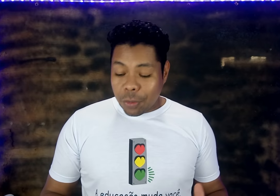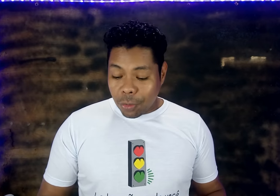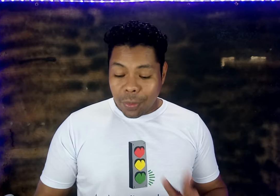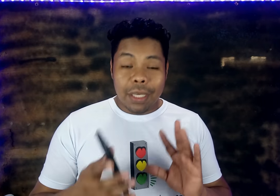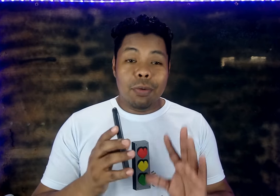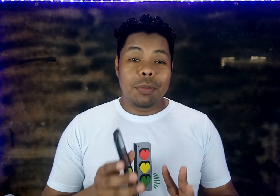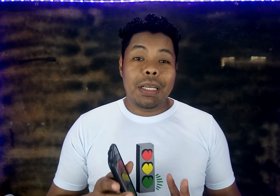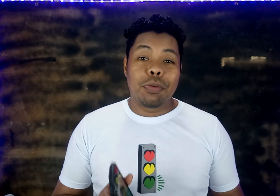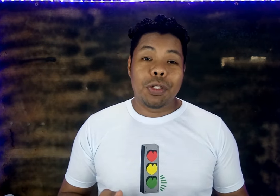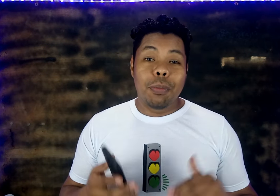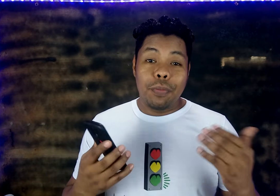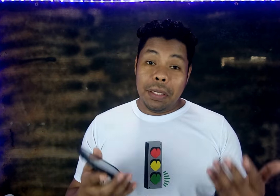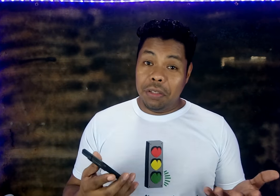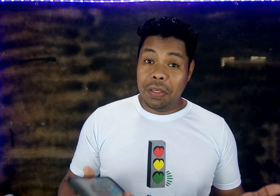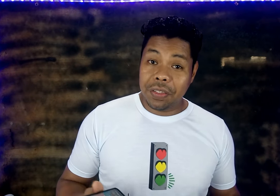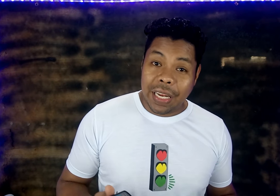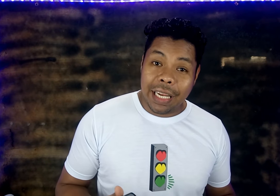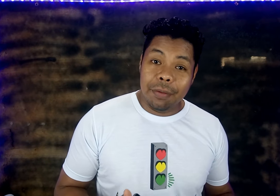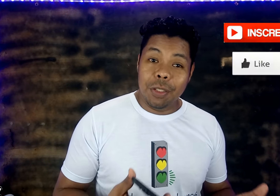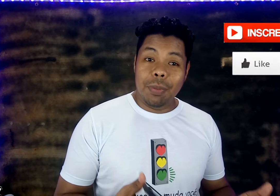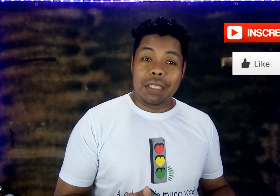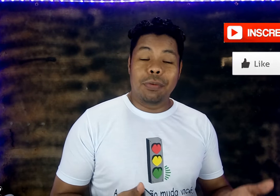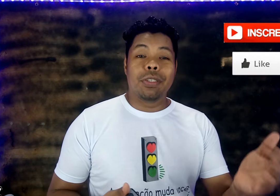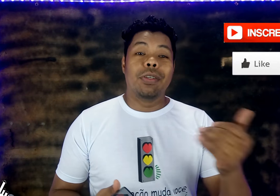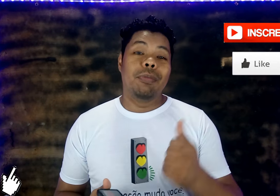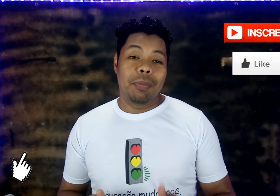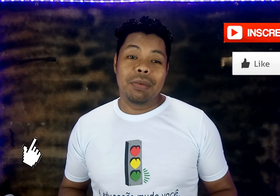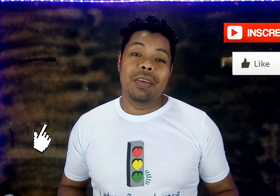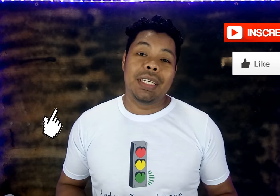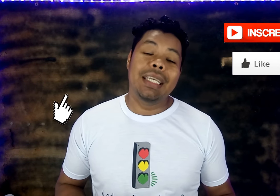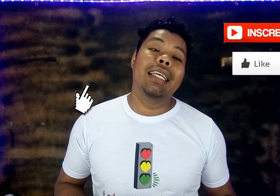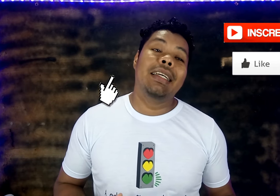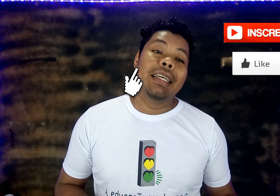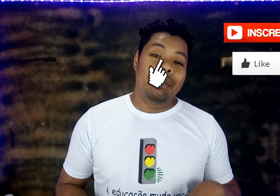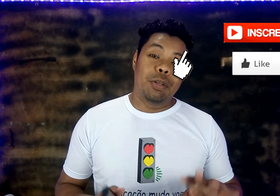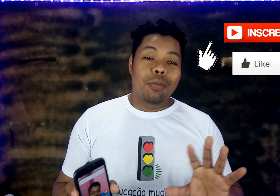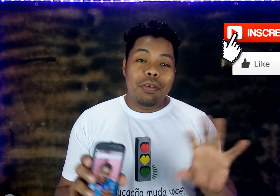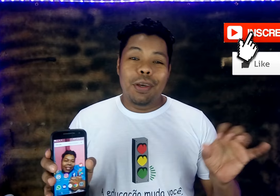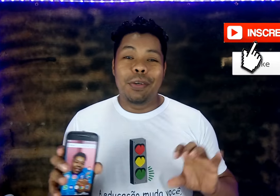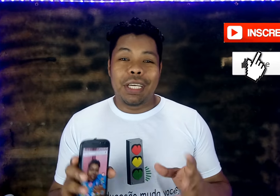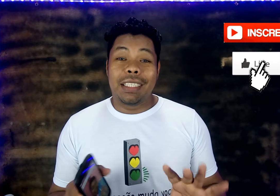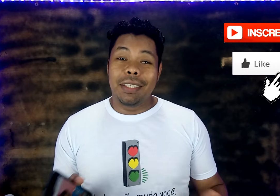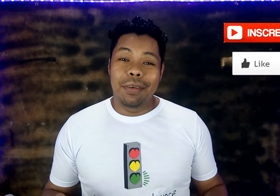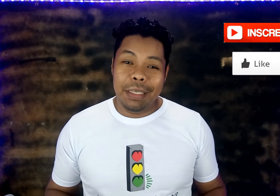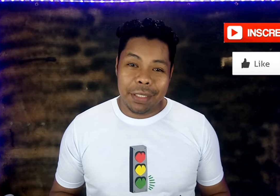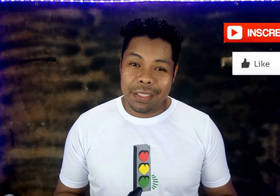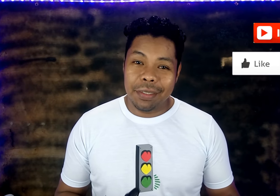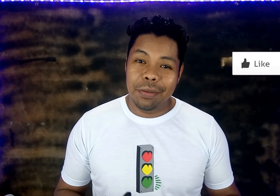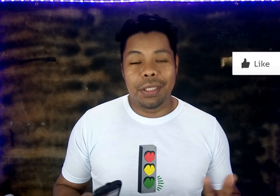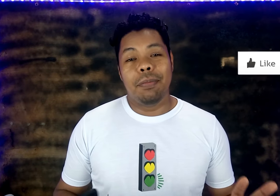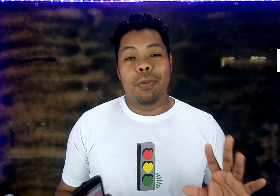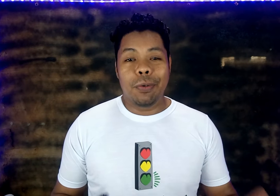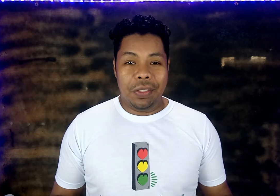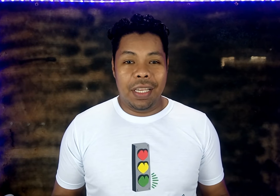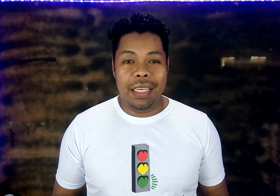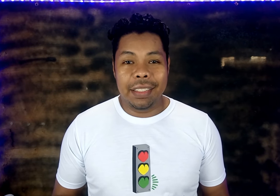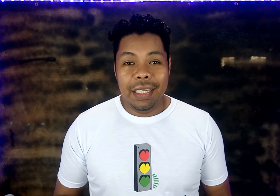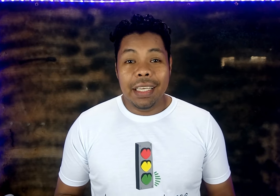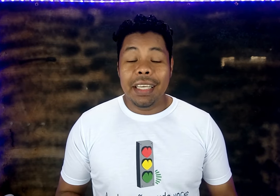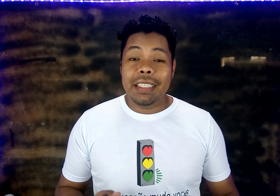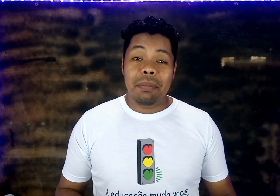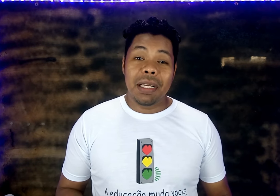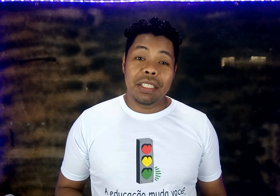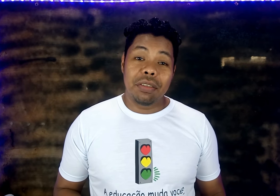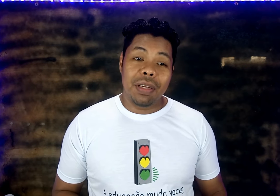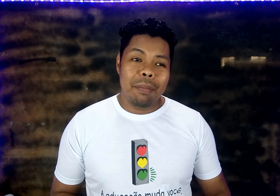Então pessoal, eu aqui com o smartphone, como eu falei, tive que instalar ele no meu smartphone, quando meu amigo veio aqui, né? Porque eu estou meio enferrujado aí no Libras, então eu sei poucos sinais,